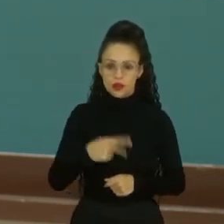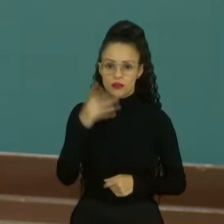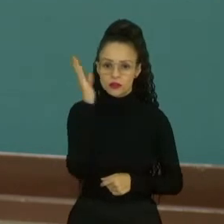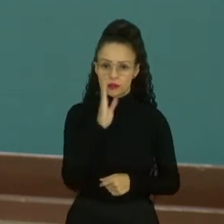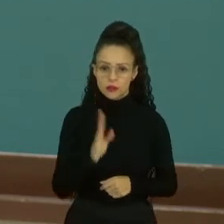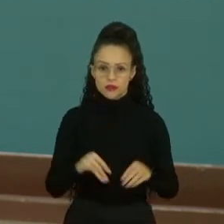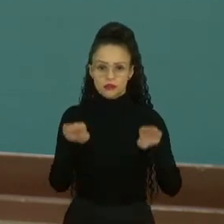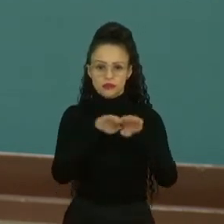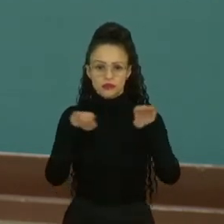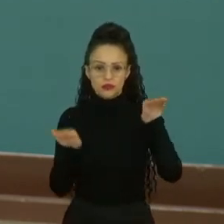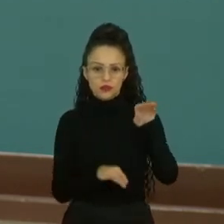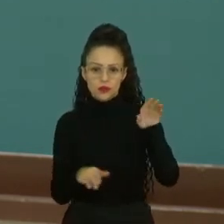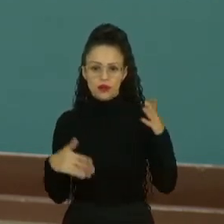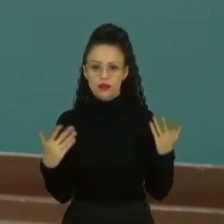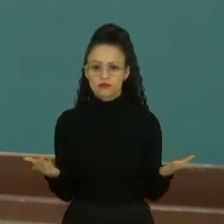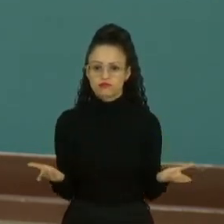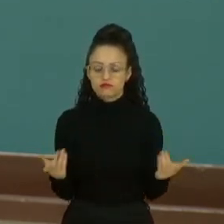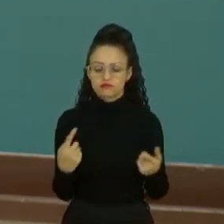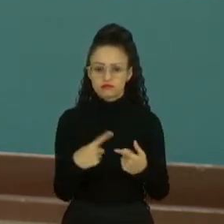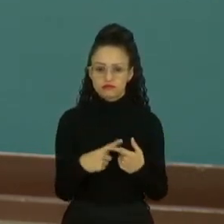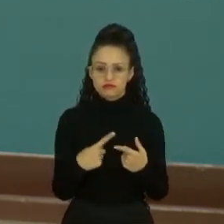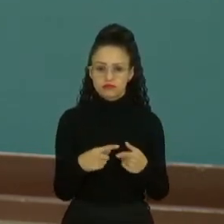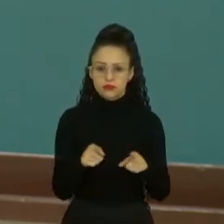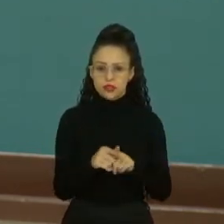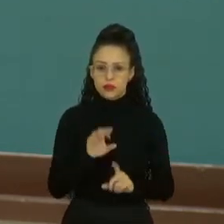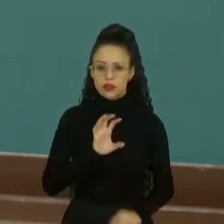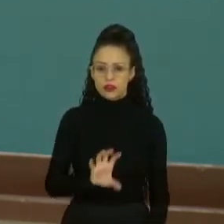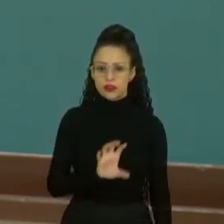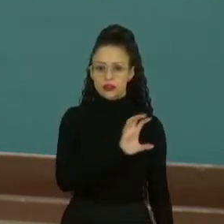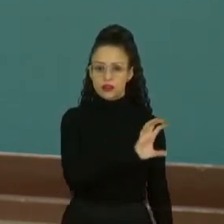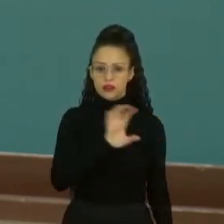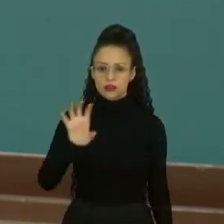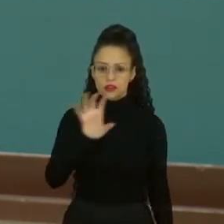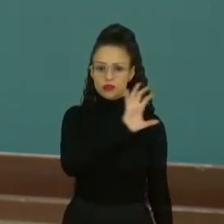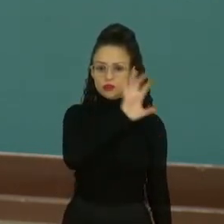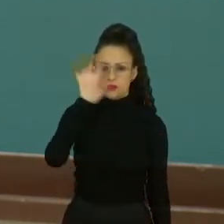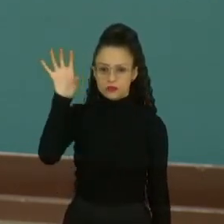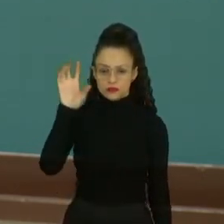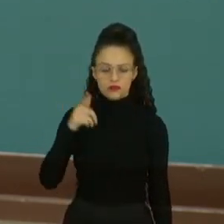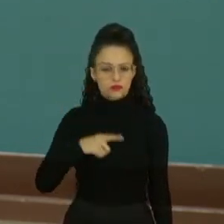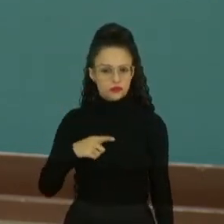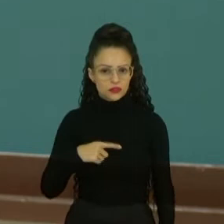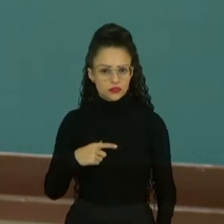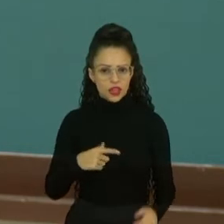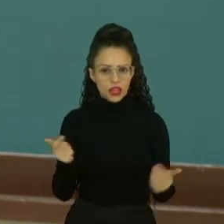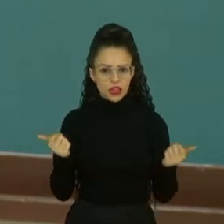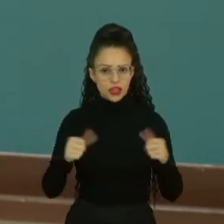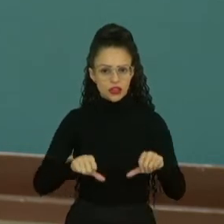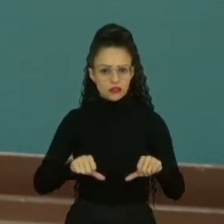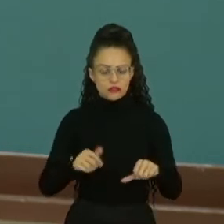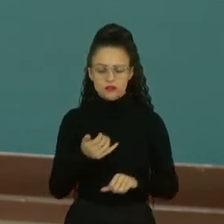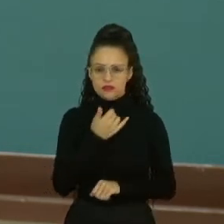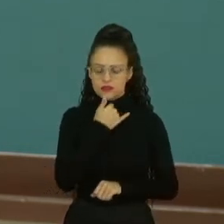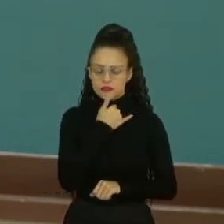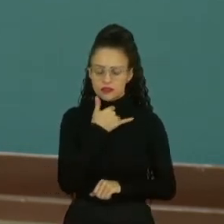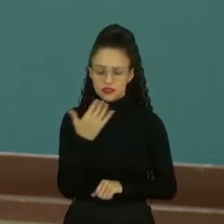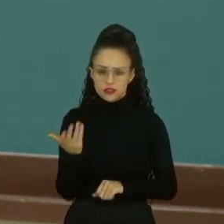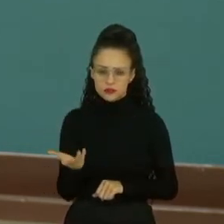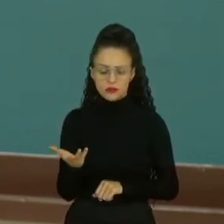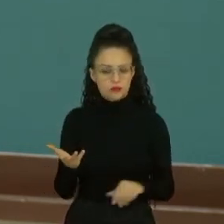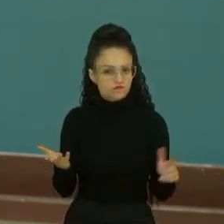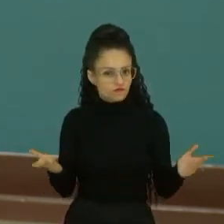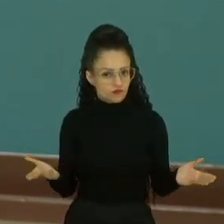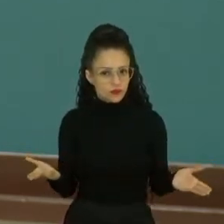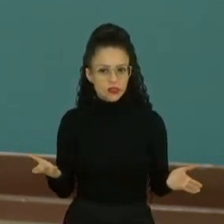é desigual, né? E também muitas regiões aí que até têm condições piores, infelizmente.